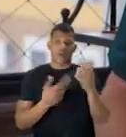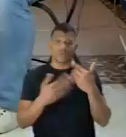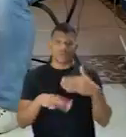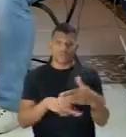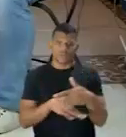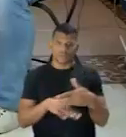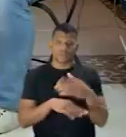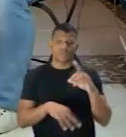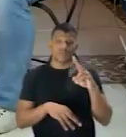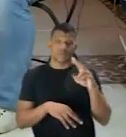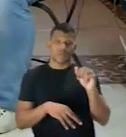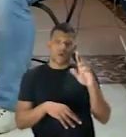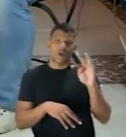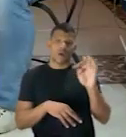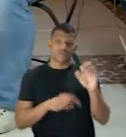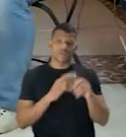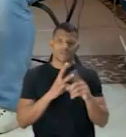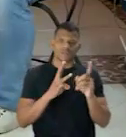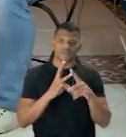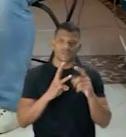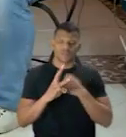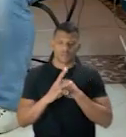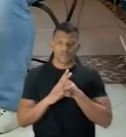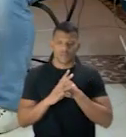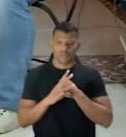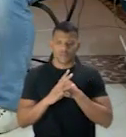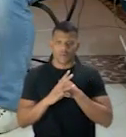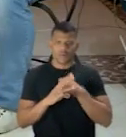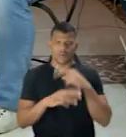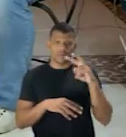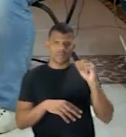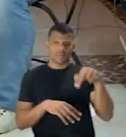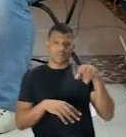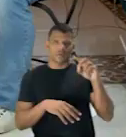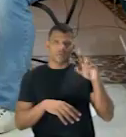Thiago Machado com a Paty Duarte. Tem...